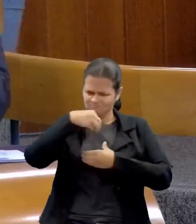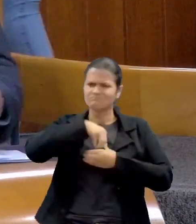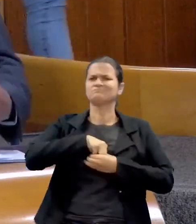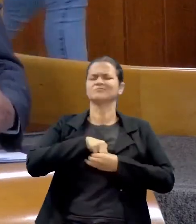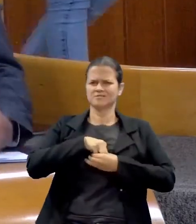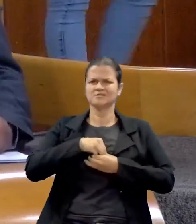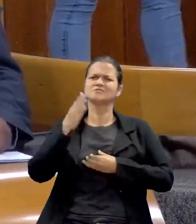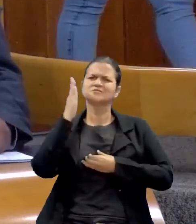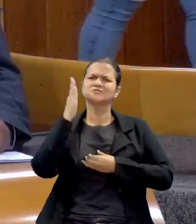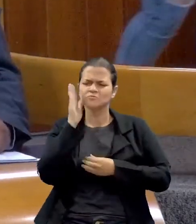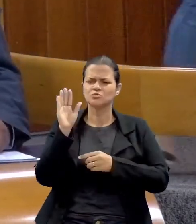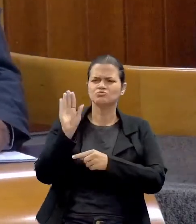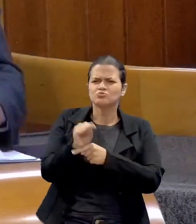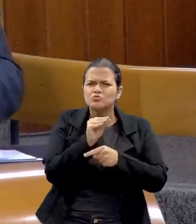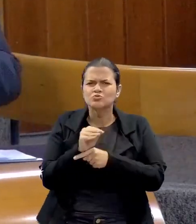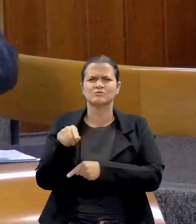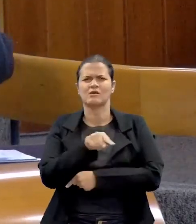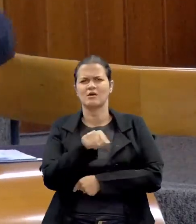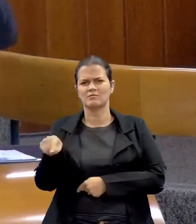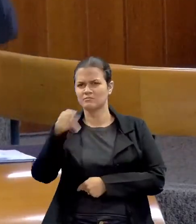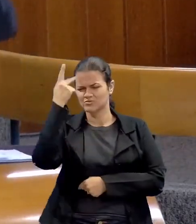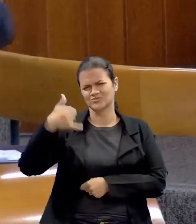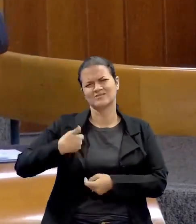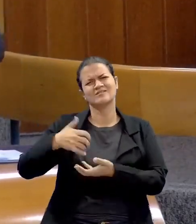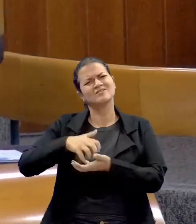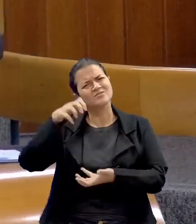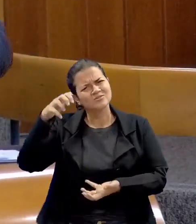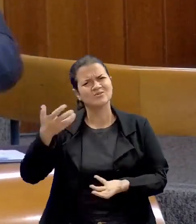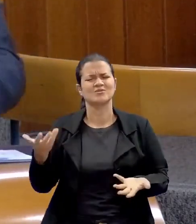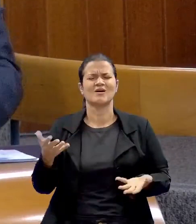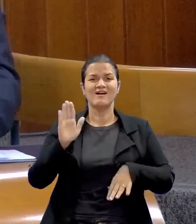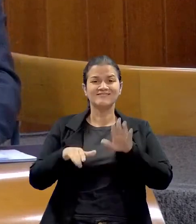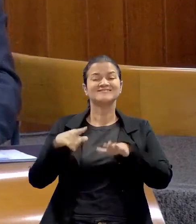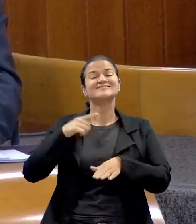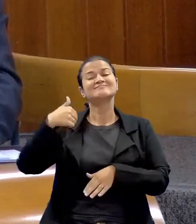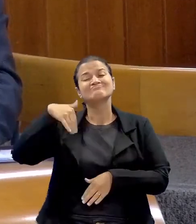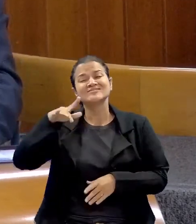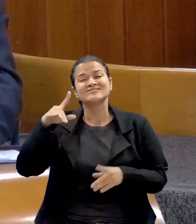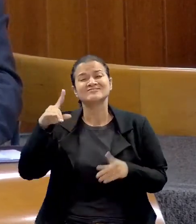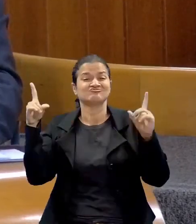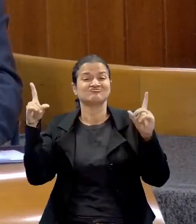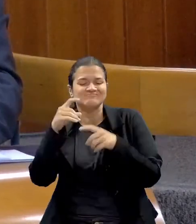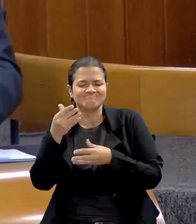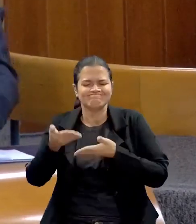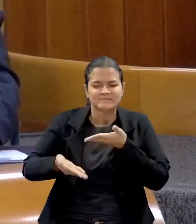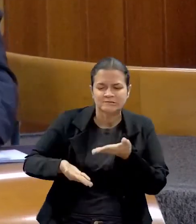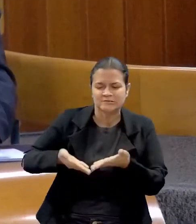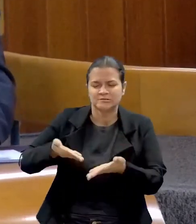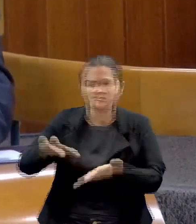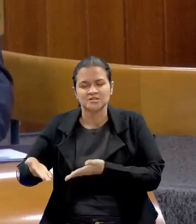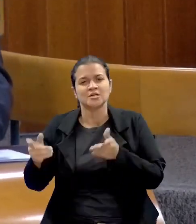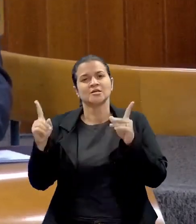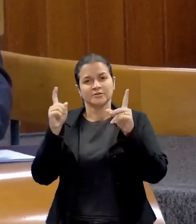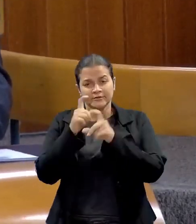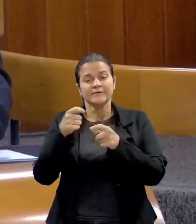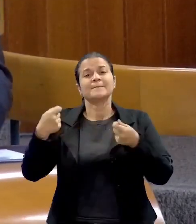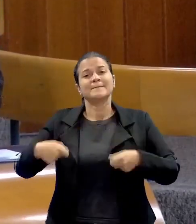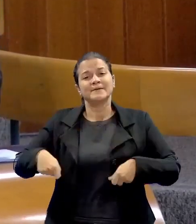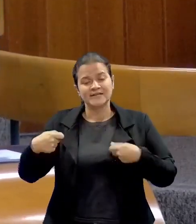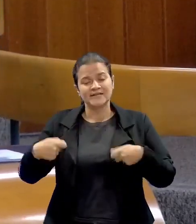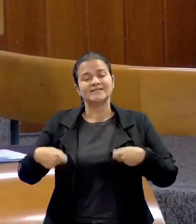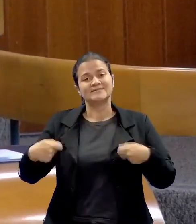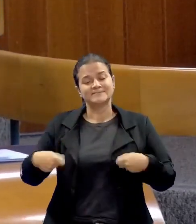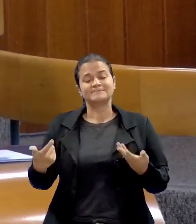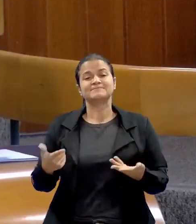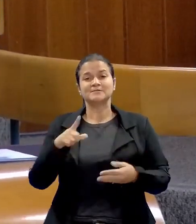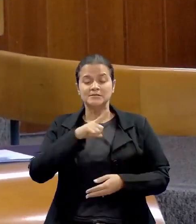com pessoas idosas. Pessoas idosas às vezes dá mais trabalho que uma criança. E é necessário que